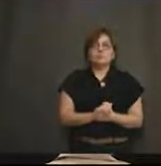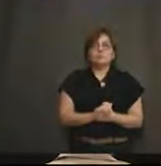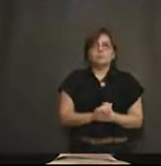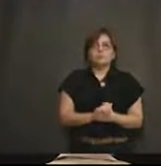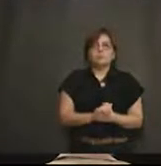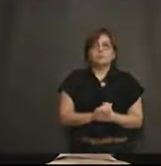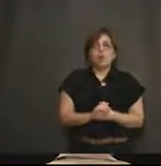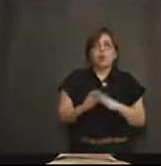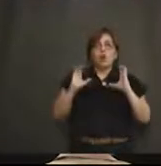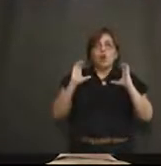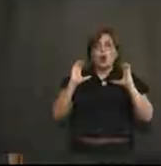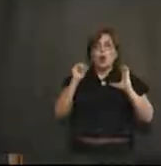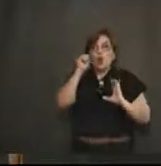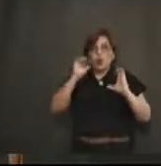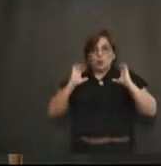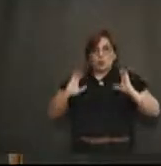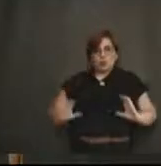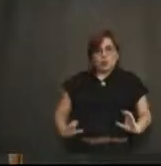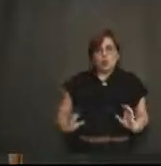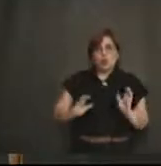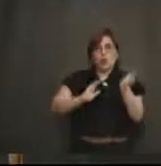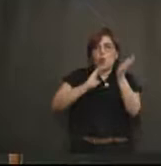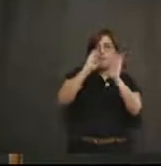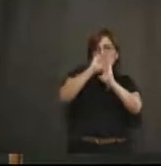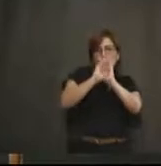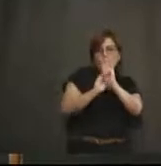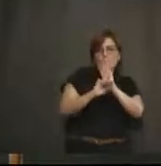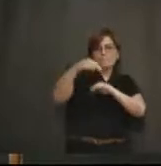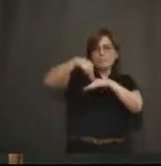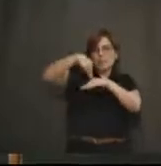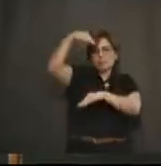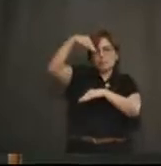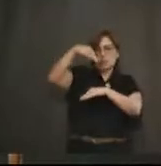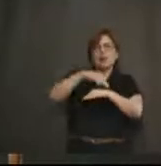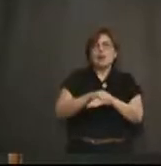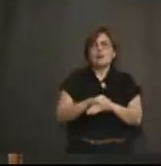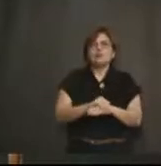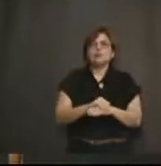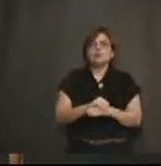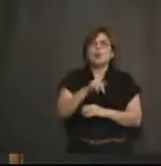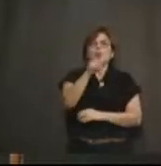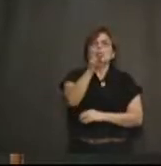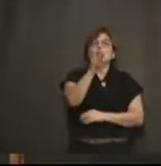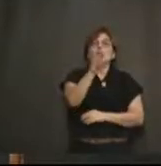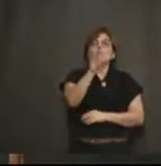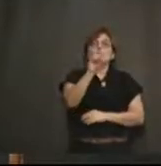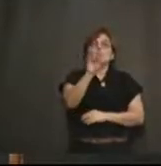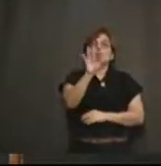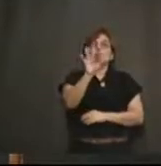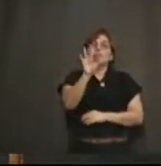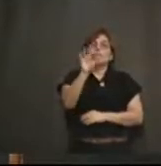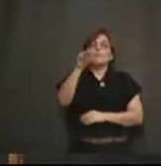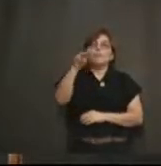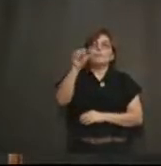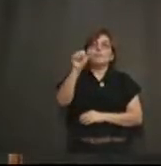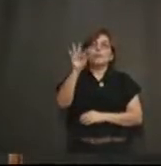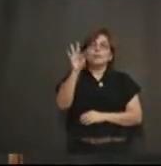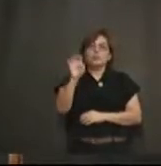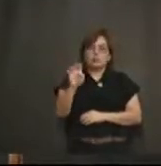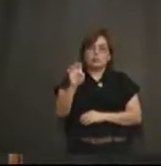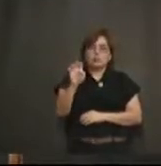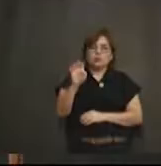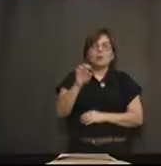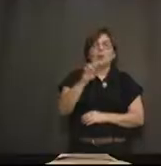A coordenadora do Programa de Mestrado Profissional em Matemática em Rede Nacional, PROFIMATE, professora doutora Rúbia